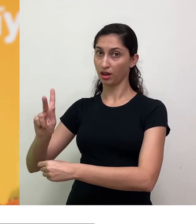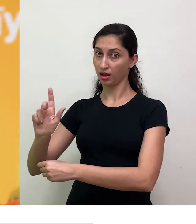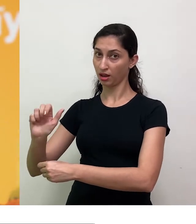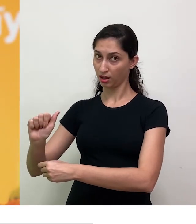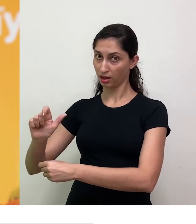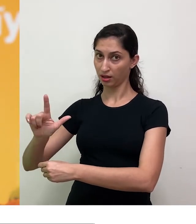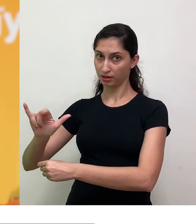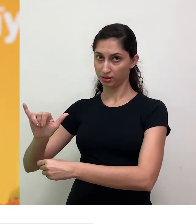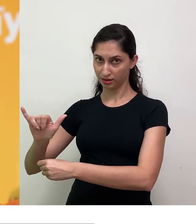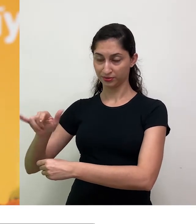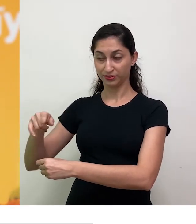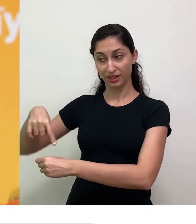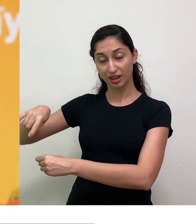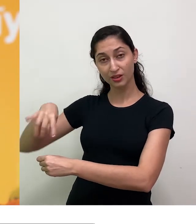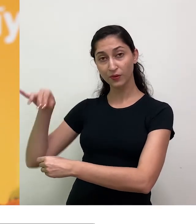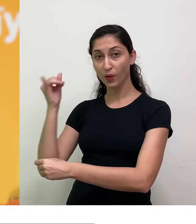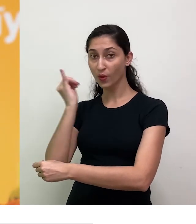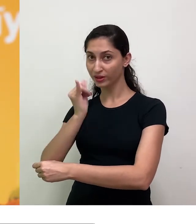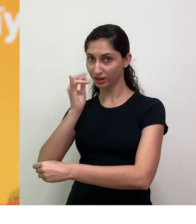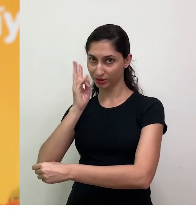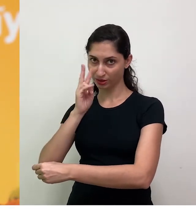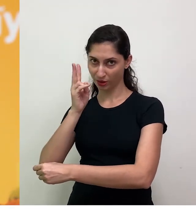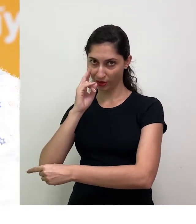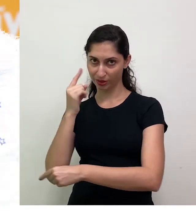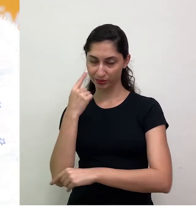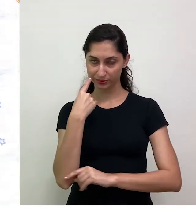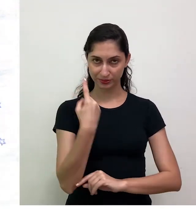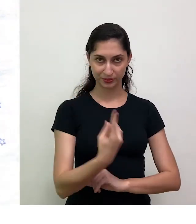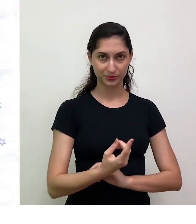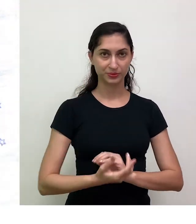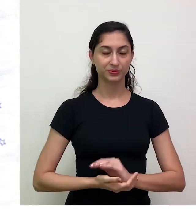uma narrativa que eles escolheram para nos contar.